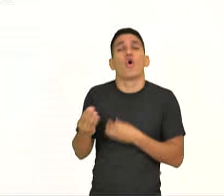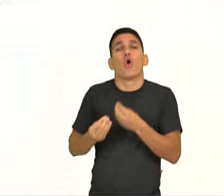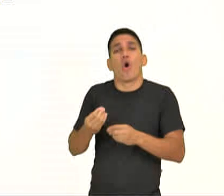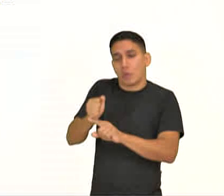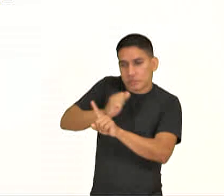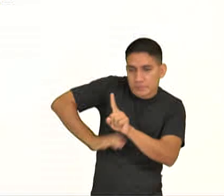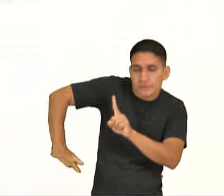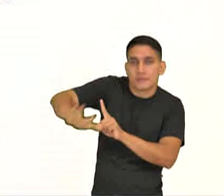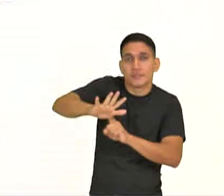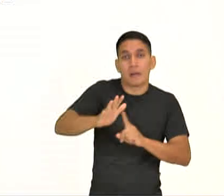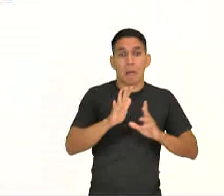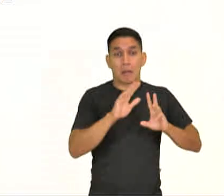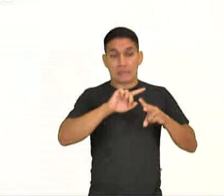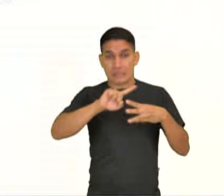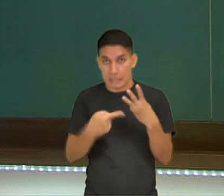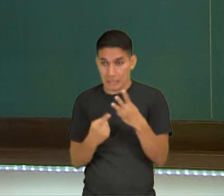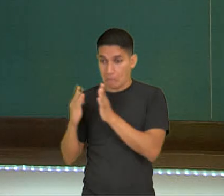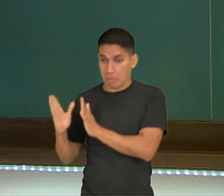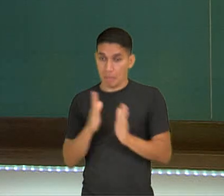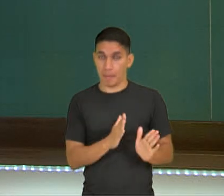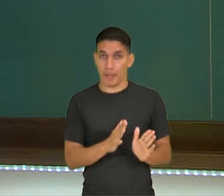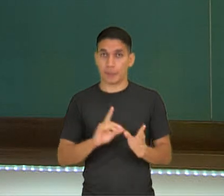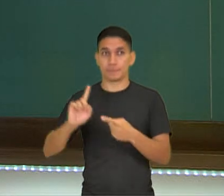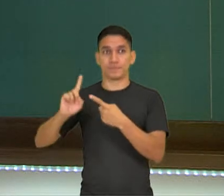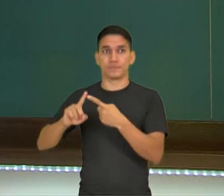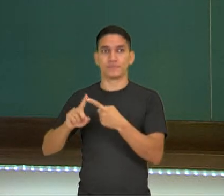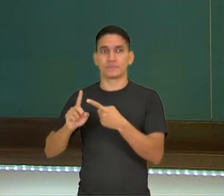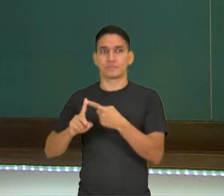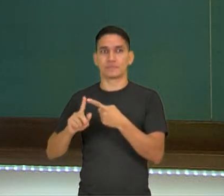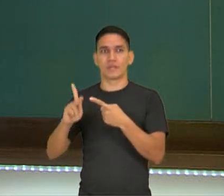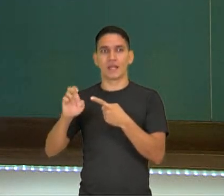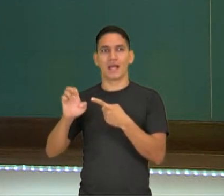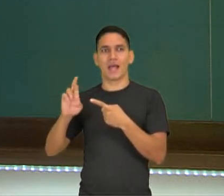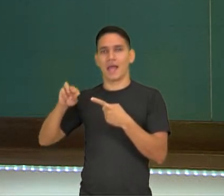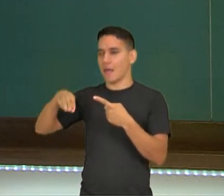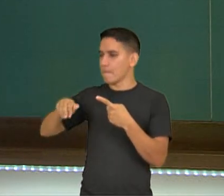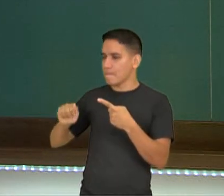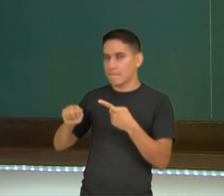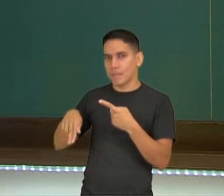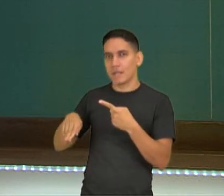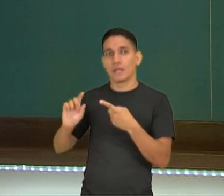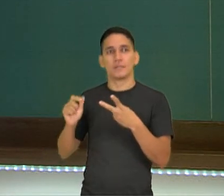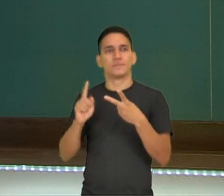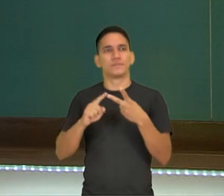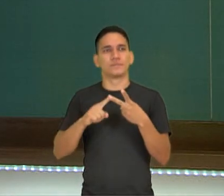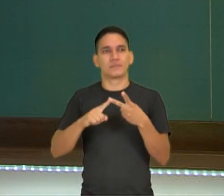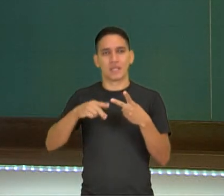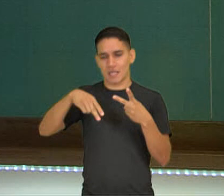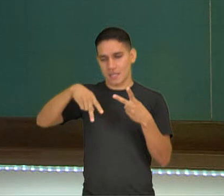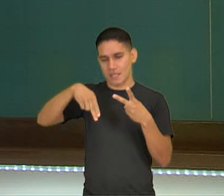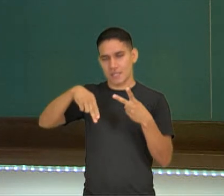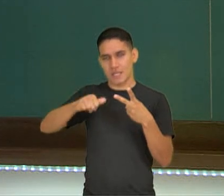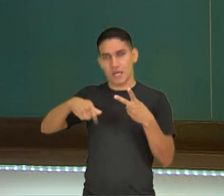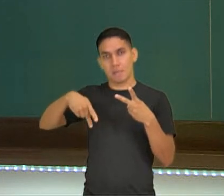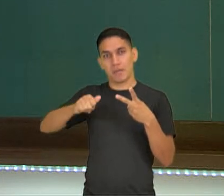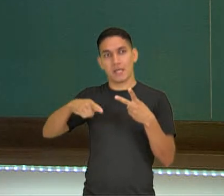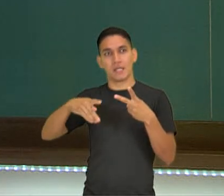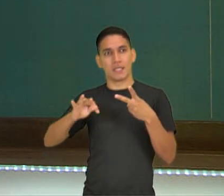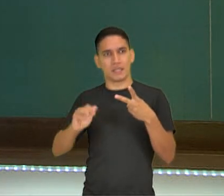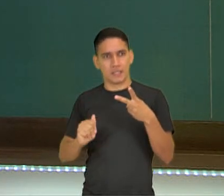Temos 3 fases. A primeira fase é Kerma, a segunda é Napata, logo que eles saíram ali, que eles foram expulsos do Egito,